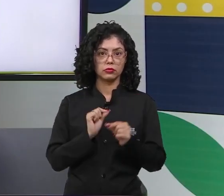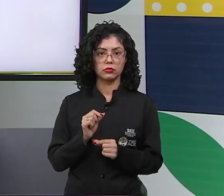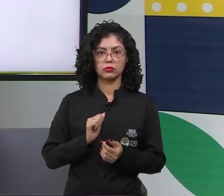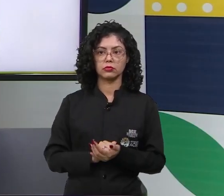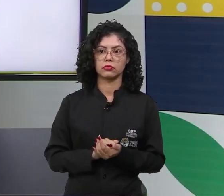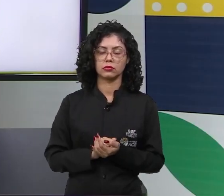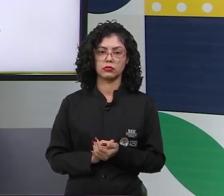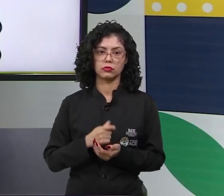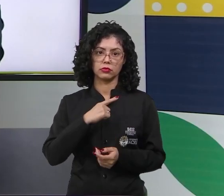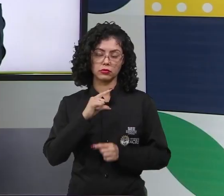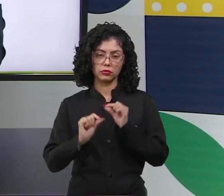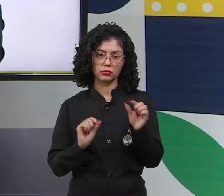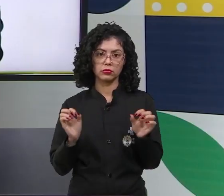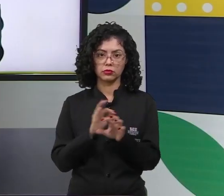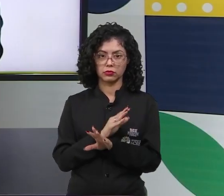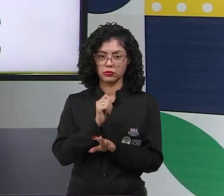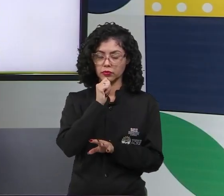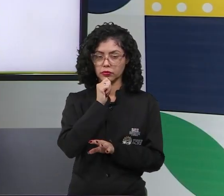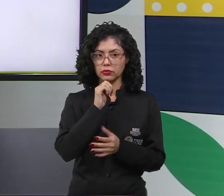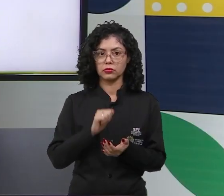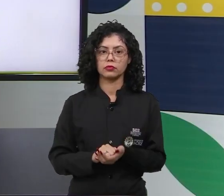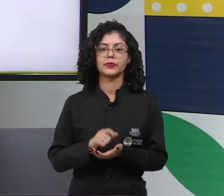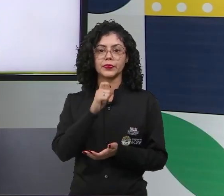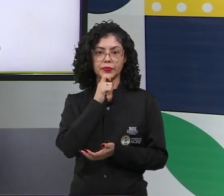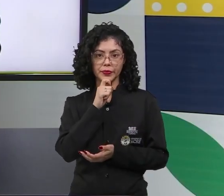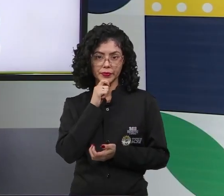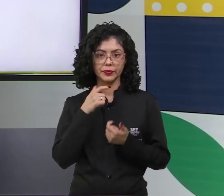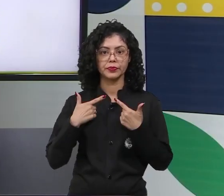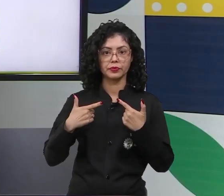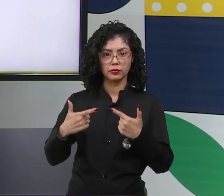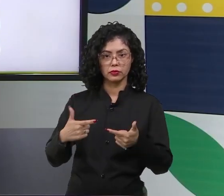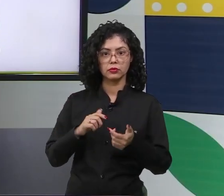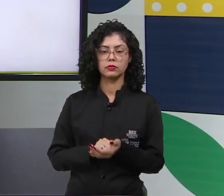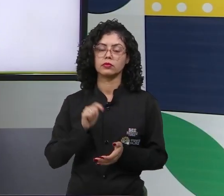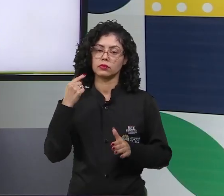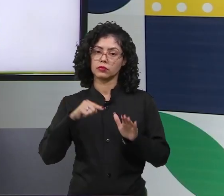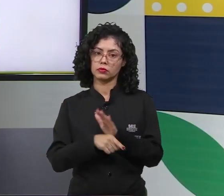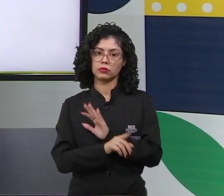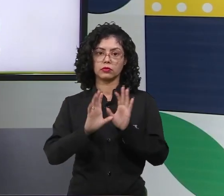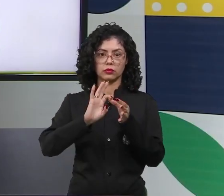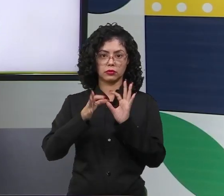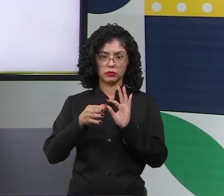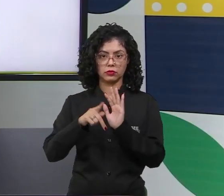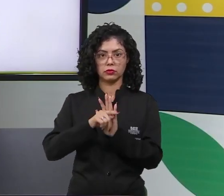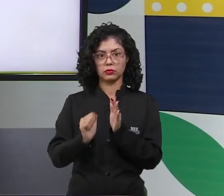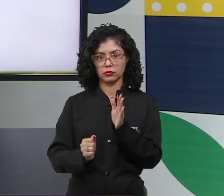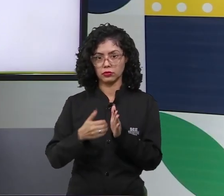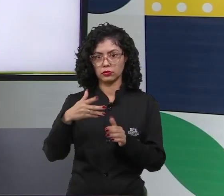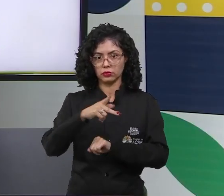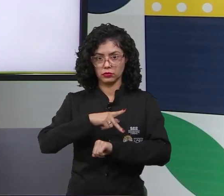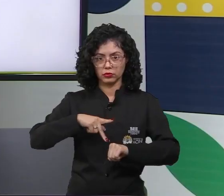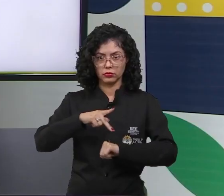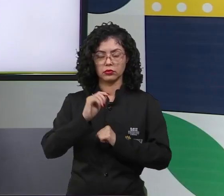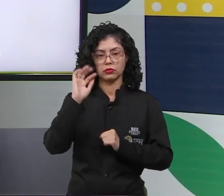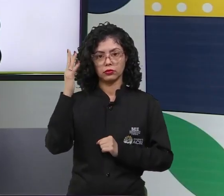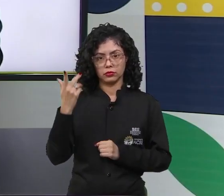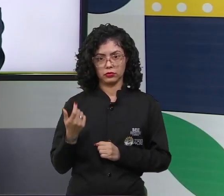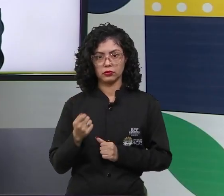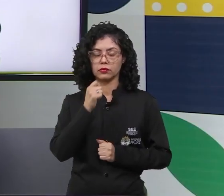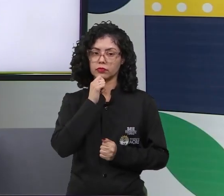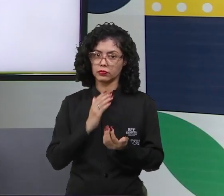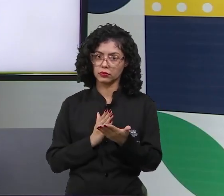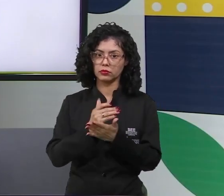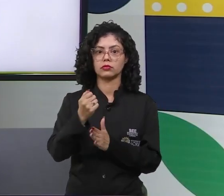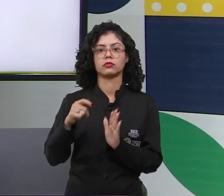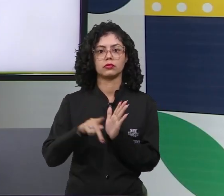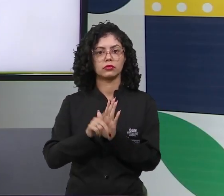89, 90, com a queda do Muro de Berlim, a Guerra Fria. E é dentro desse contexto que muitos países africanos estão conquistando